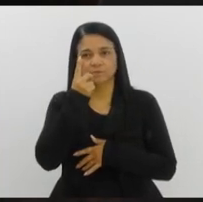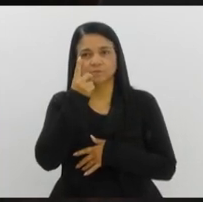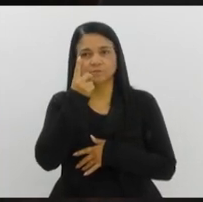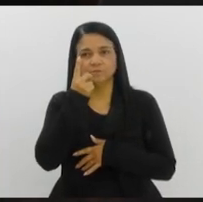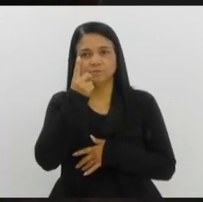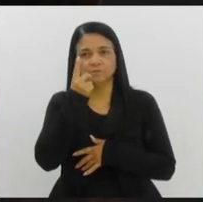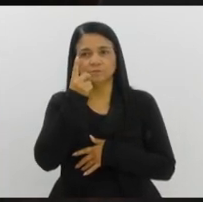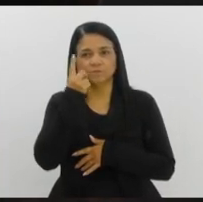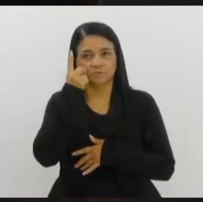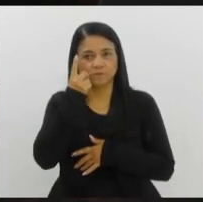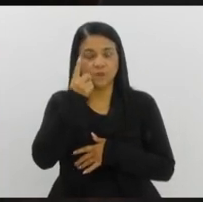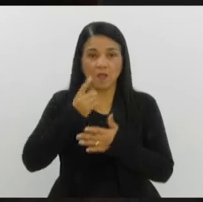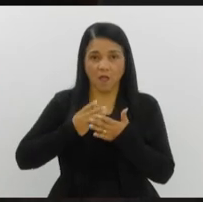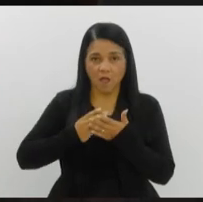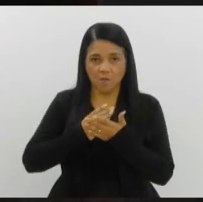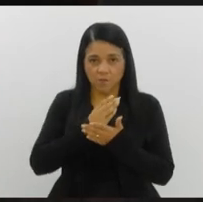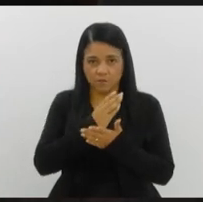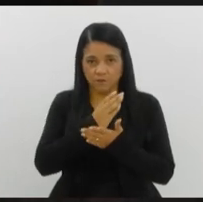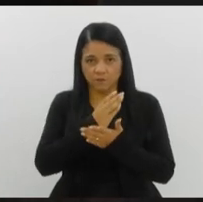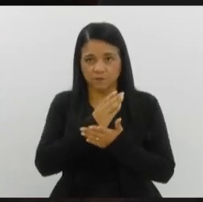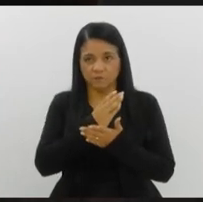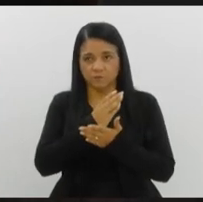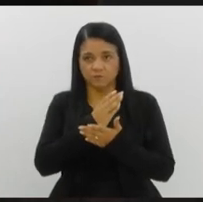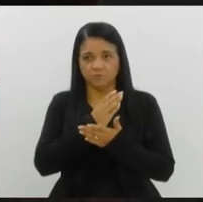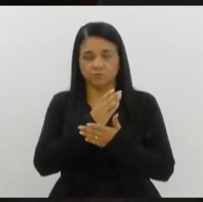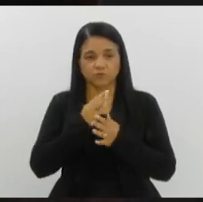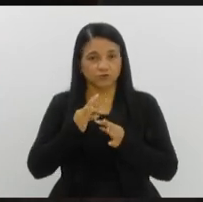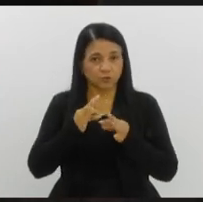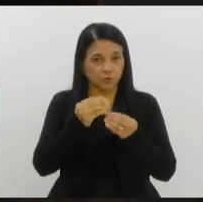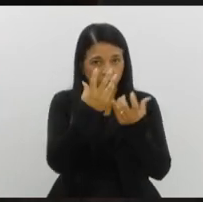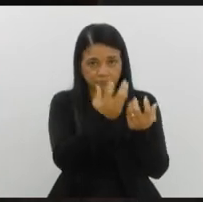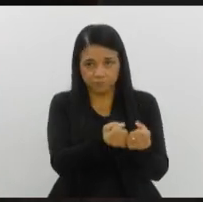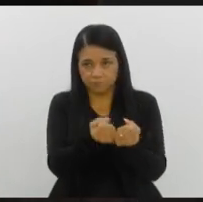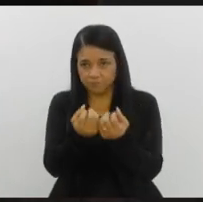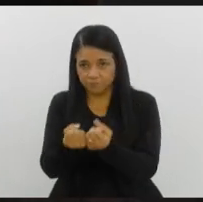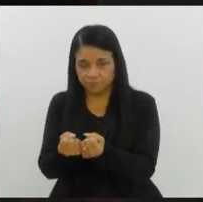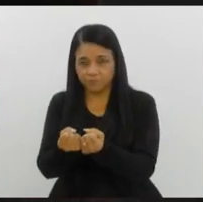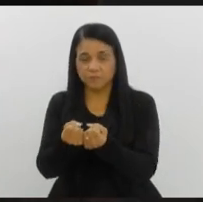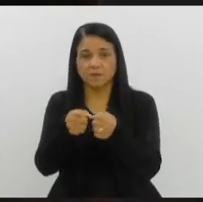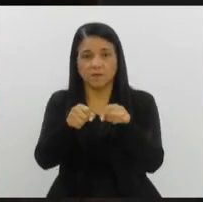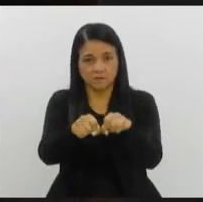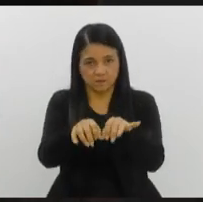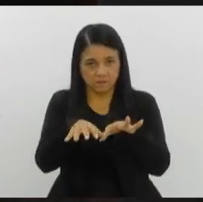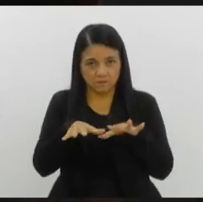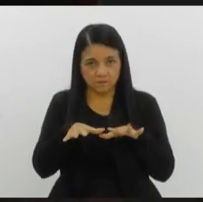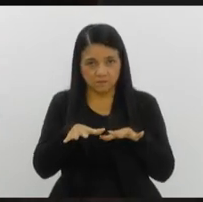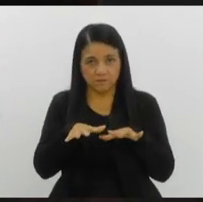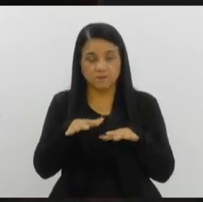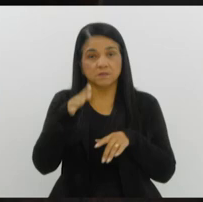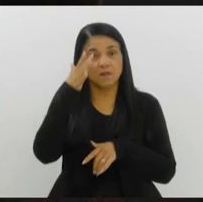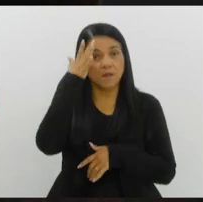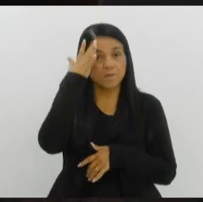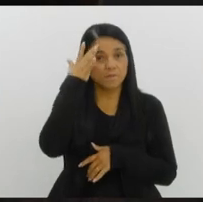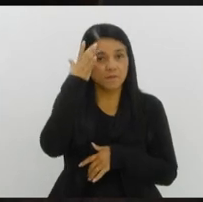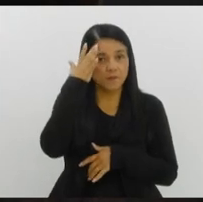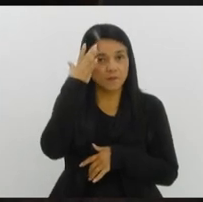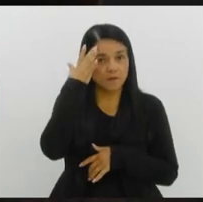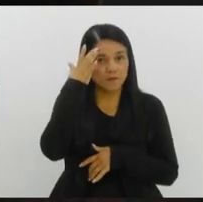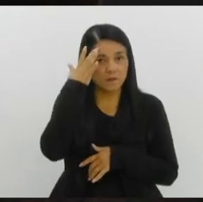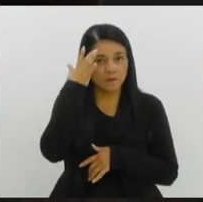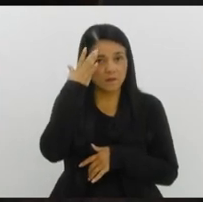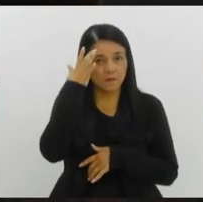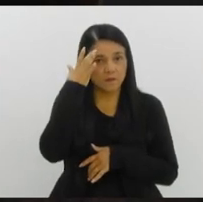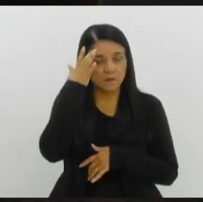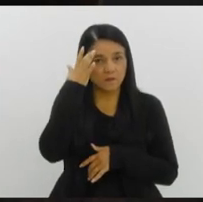houve a aprovação de todos e a anuência, as sessões de amanhã, a sessão de